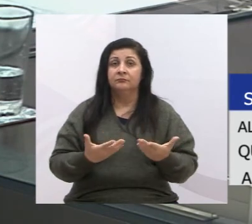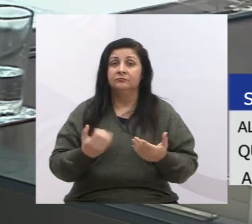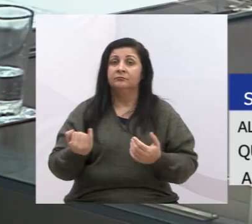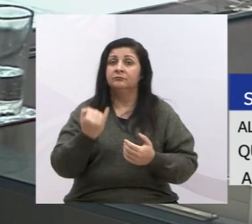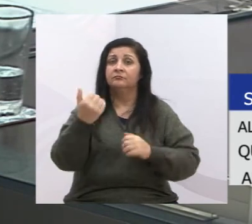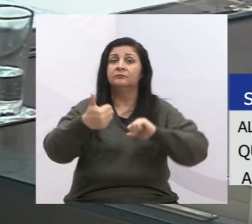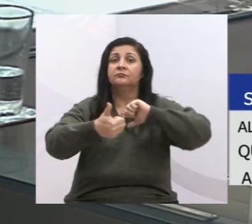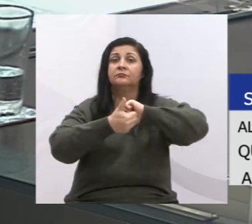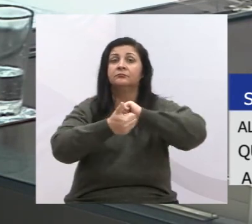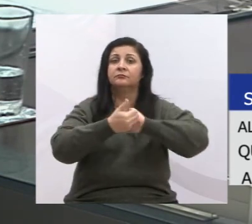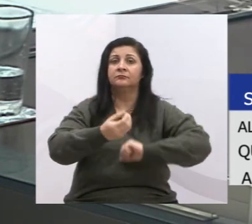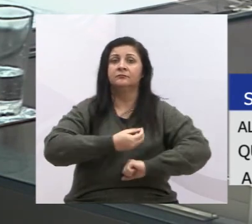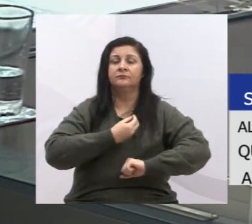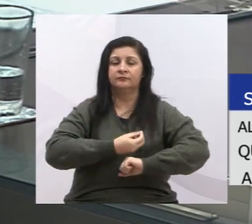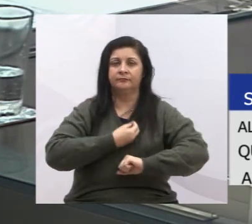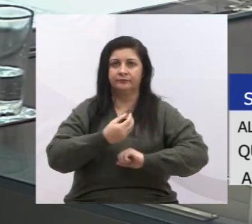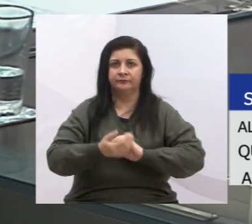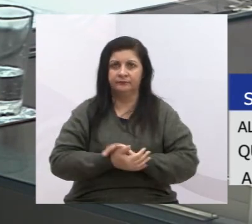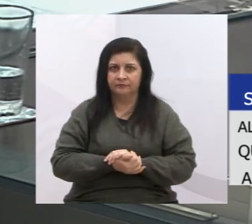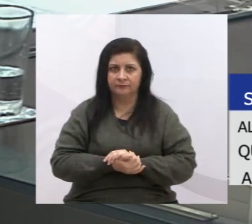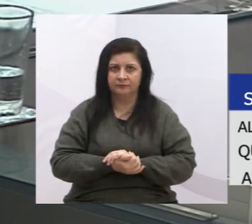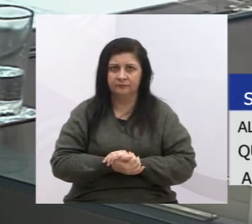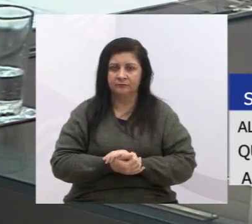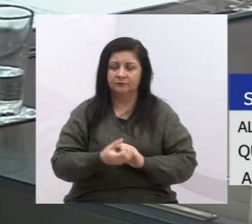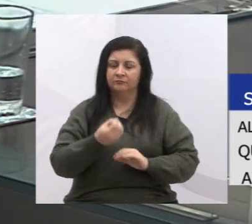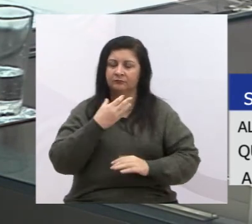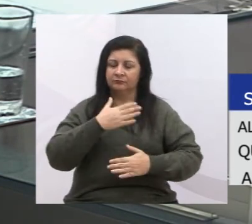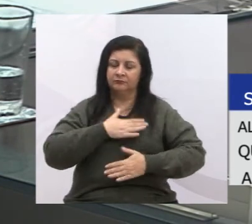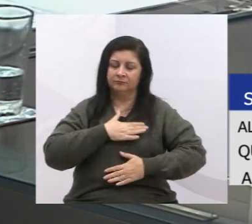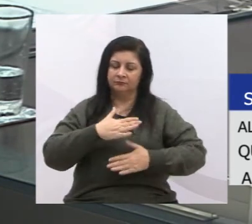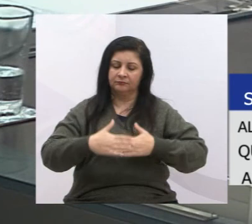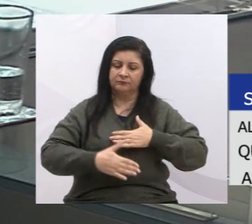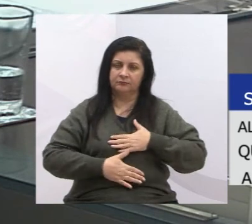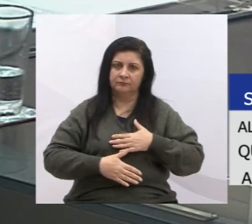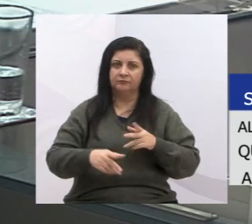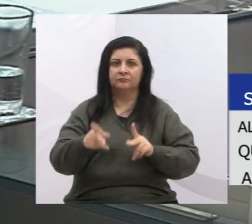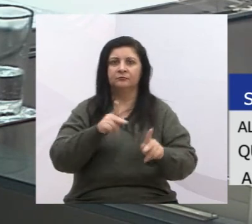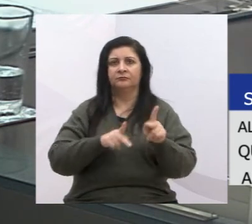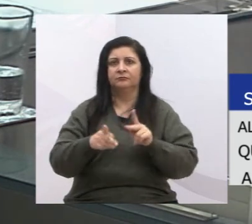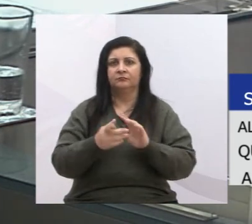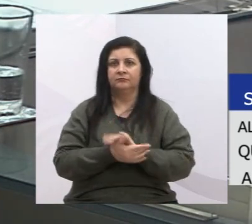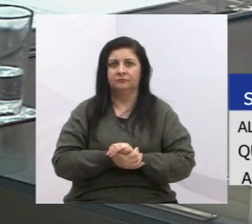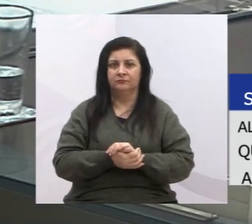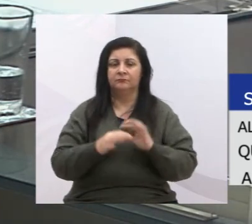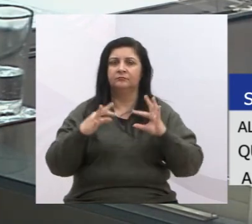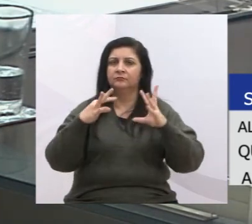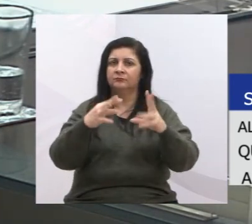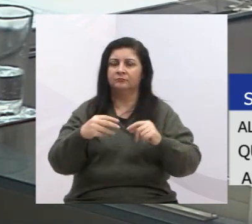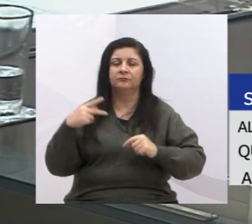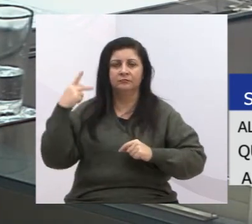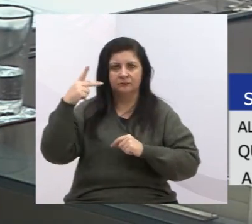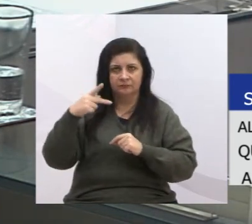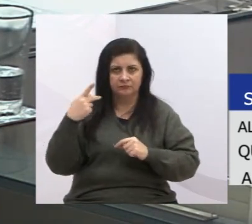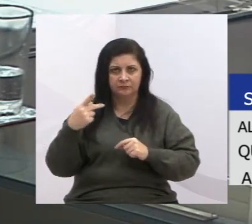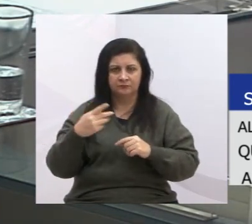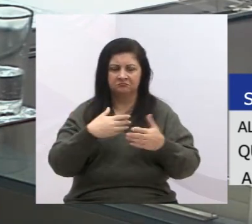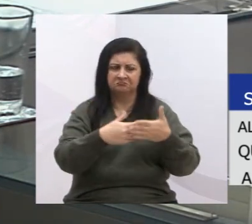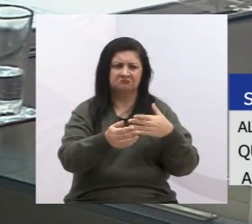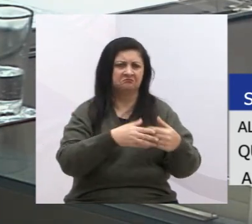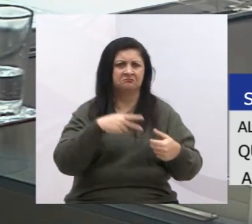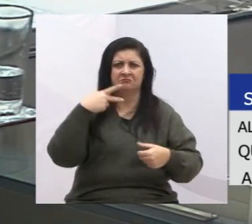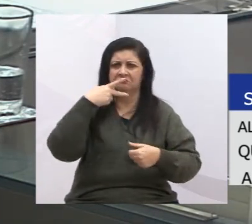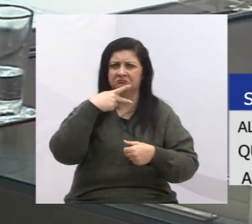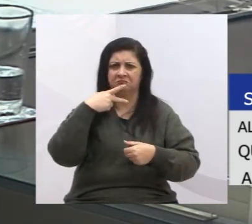né? O que é qualidade de vida? É o bem-estar da população. E todos os vereadores, independente de partido